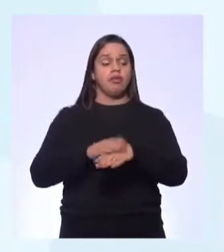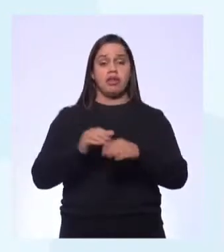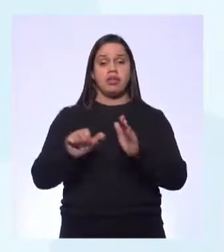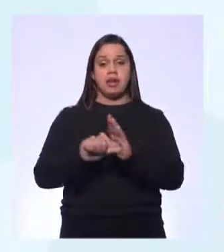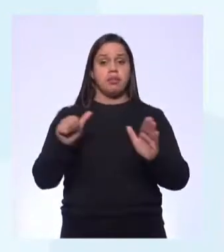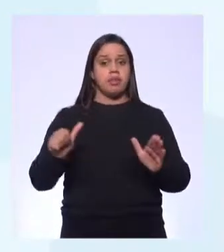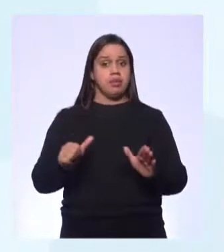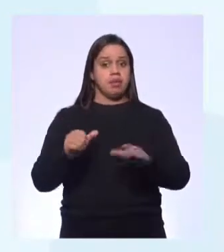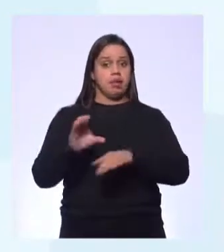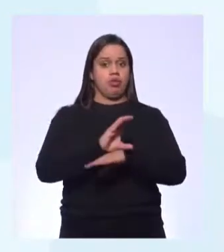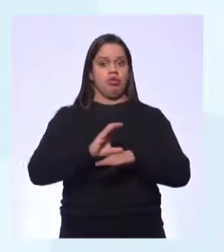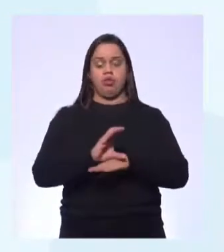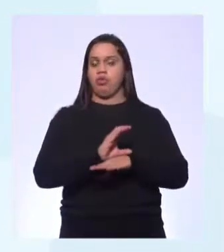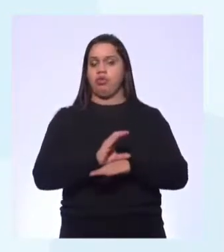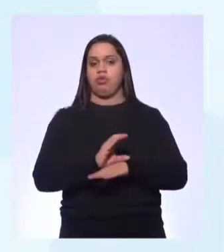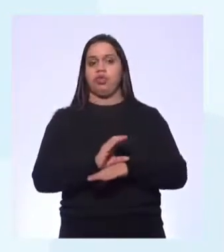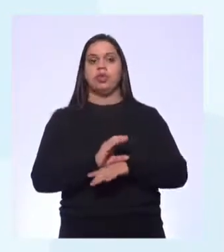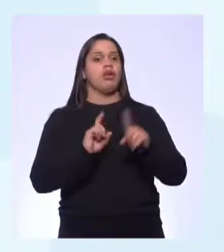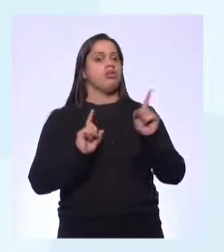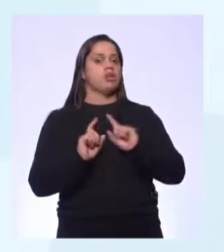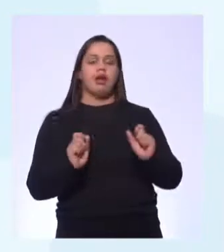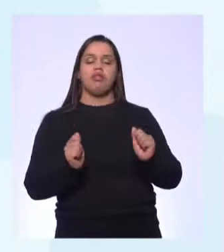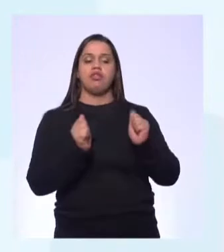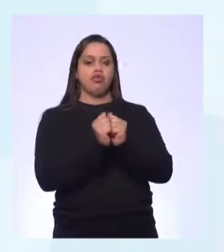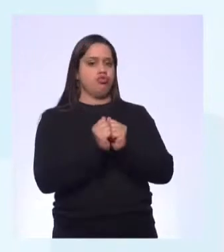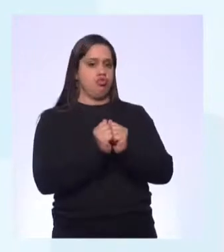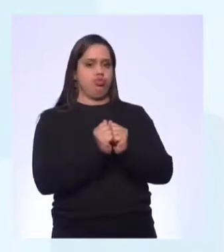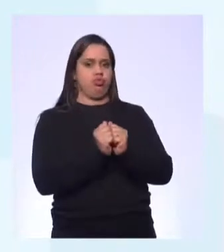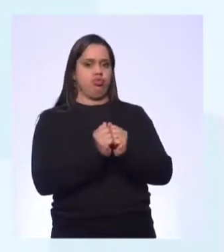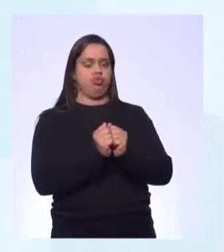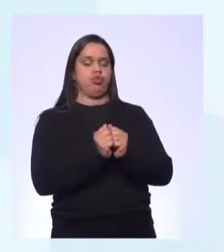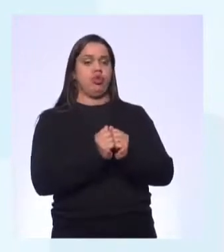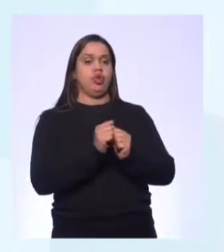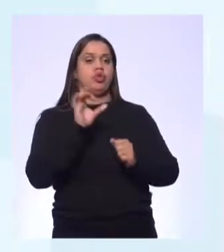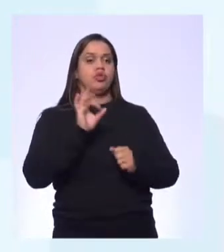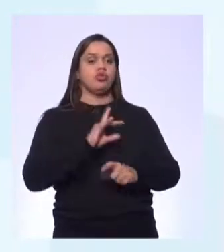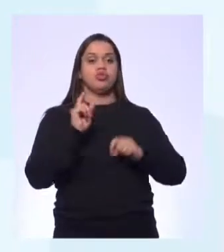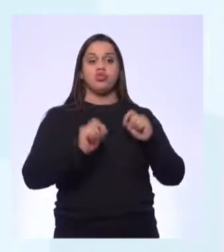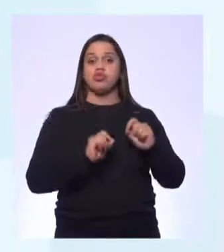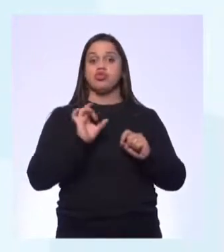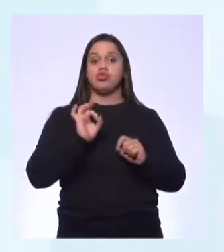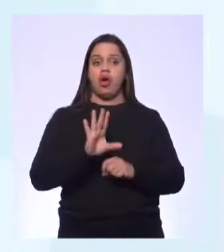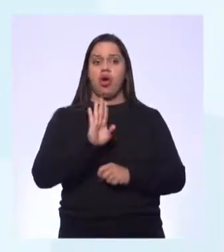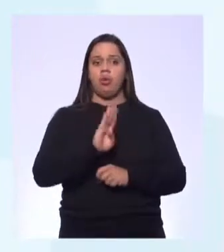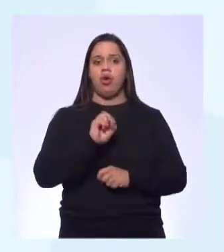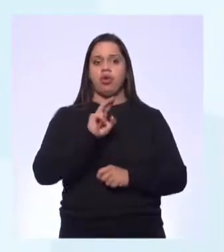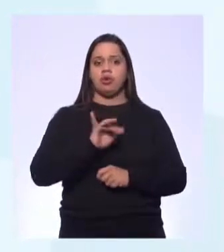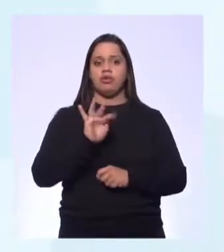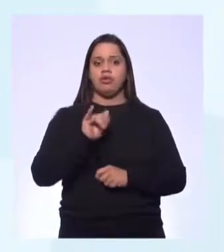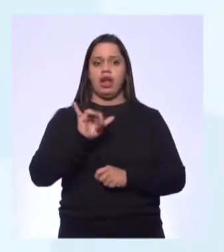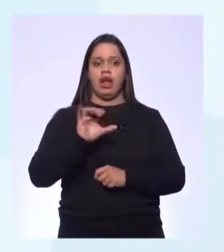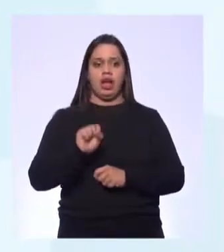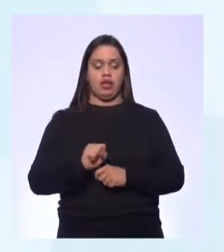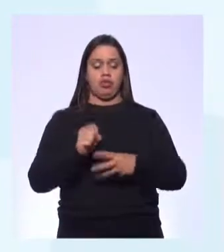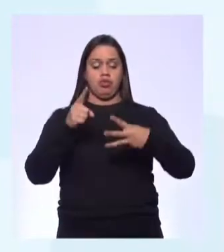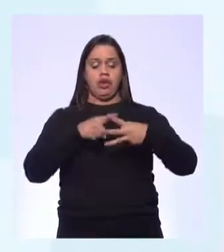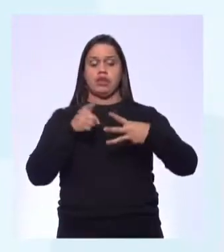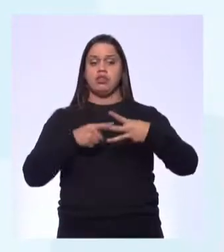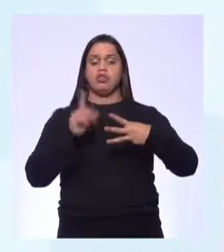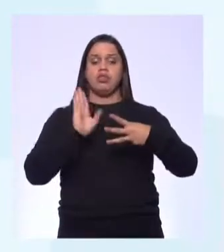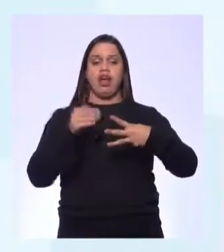não estavam junto com o Dom Pedro I, apenas esses Bonifácios. Esses até estavam mais de